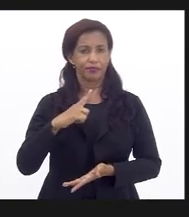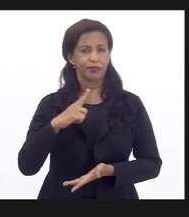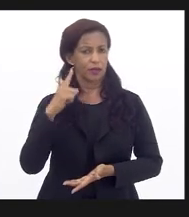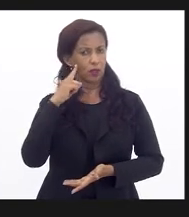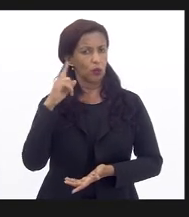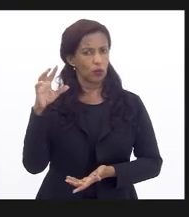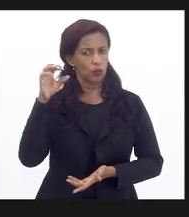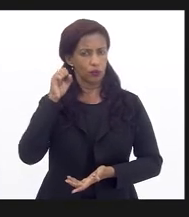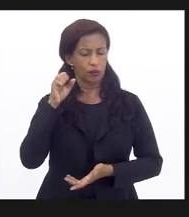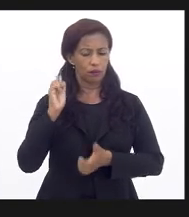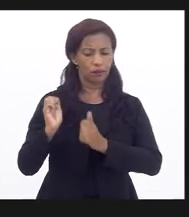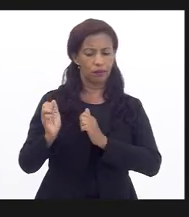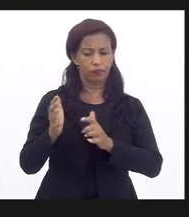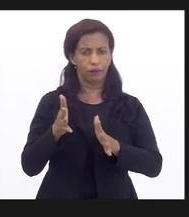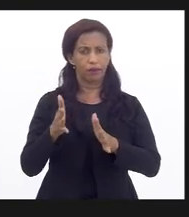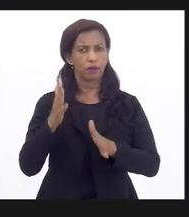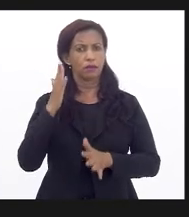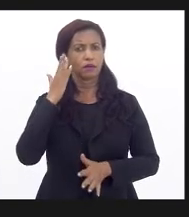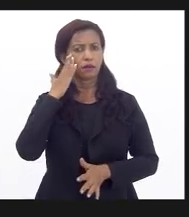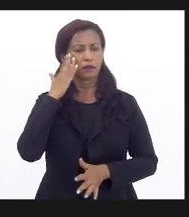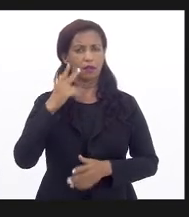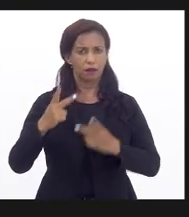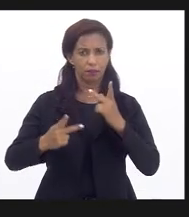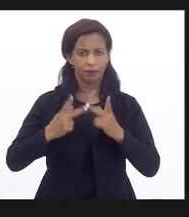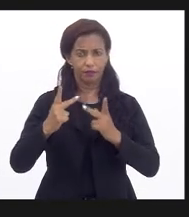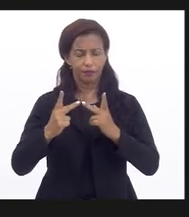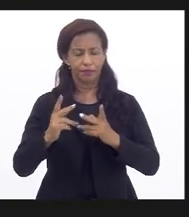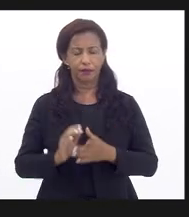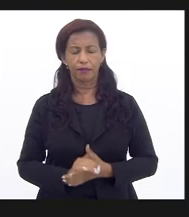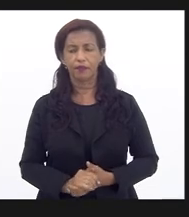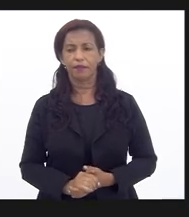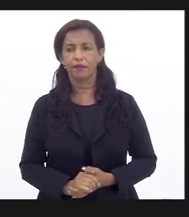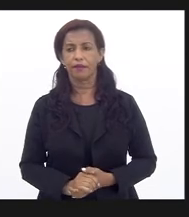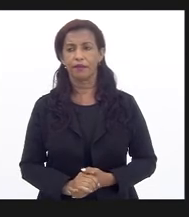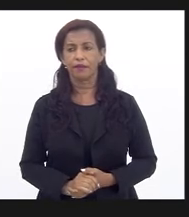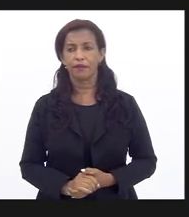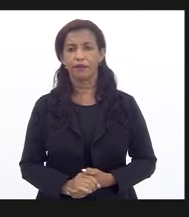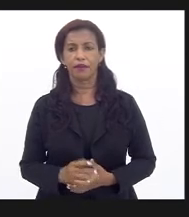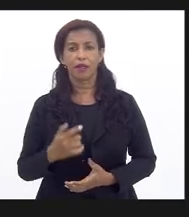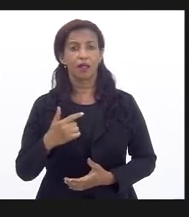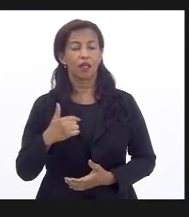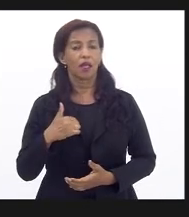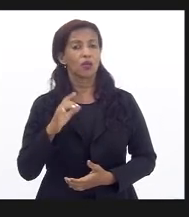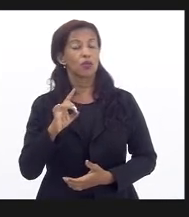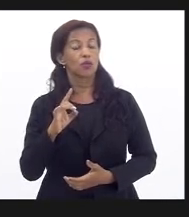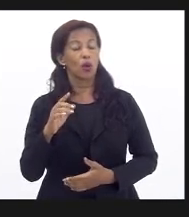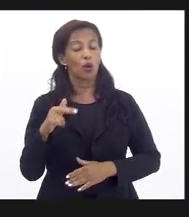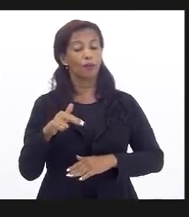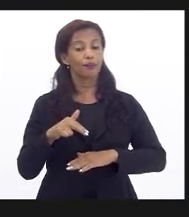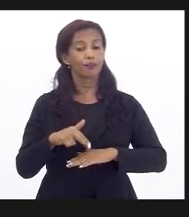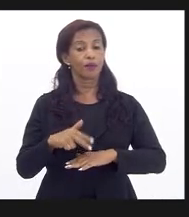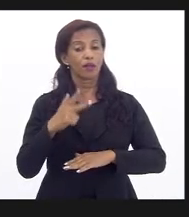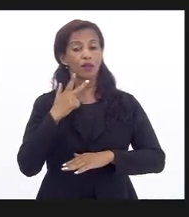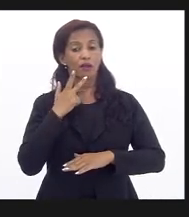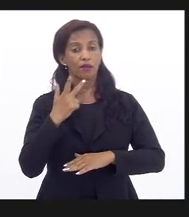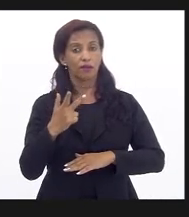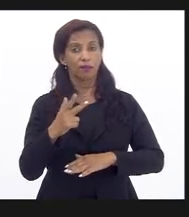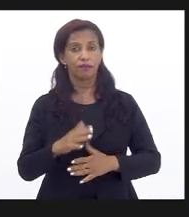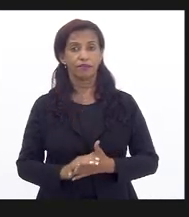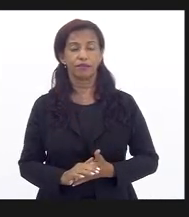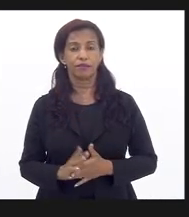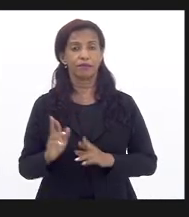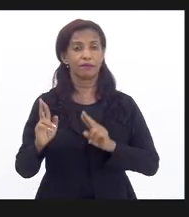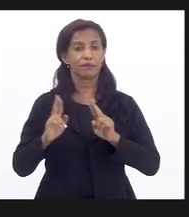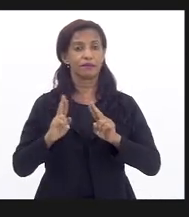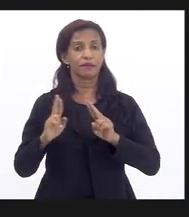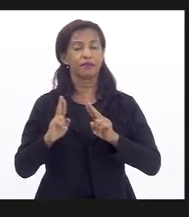ouvido da minha fala, eu apenas estava aqui fazendo uma consideração em relação